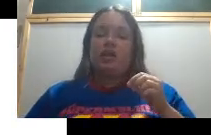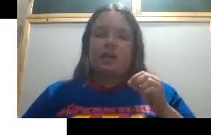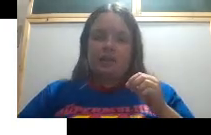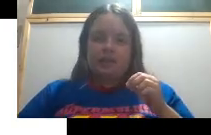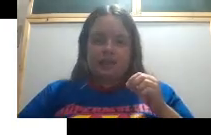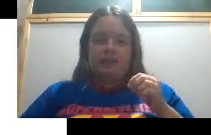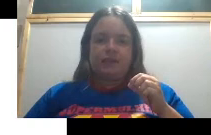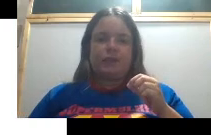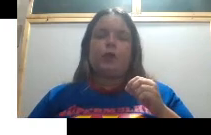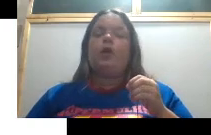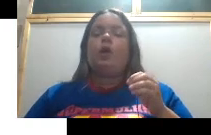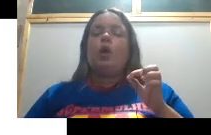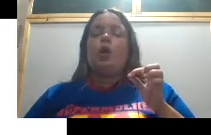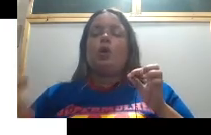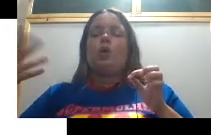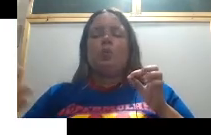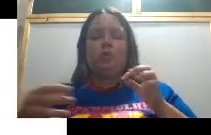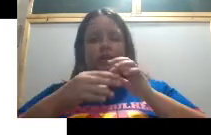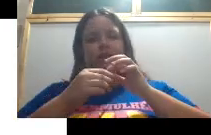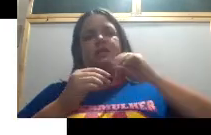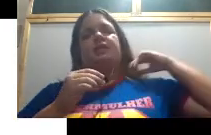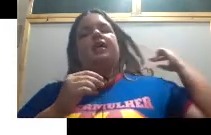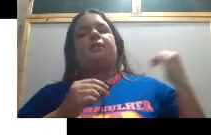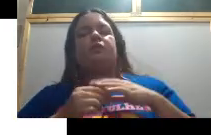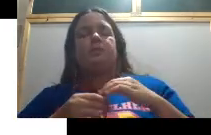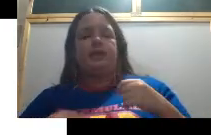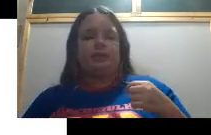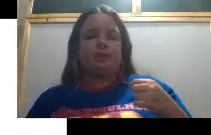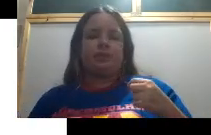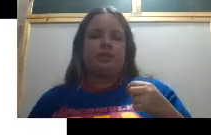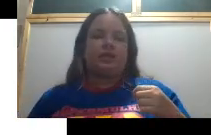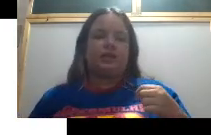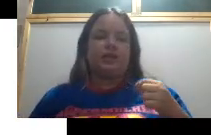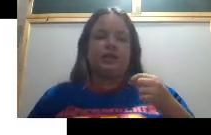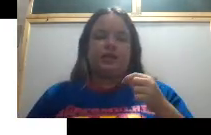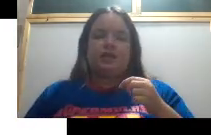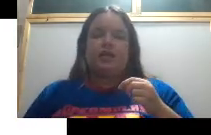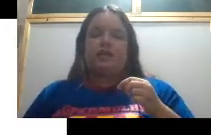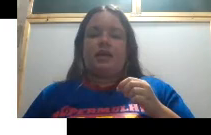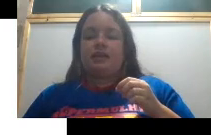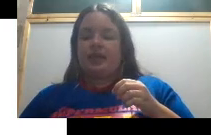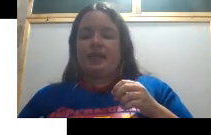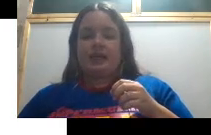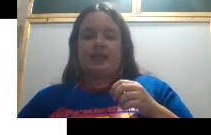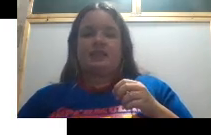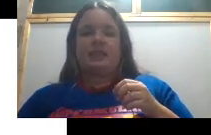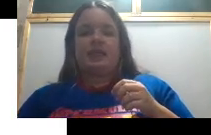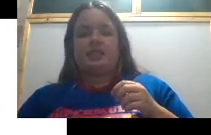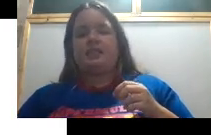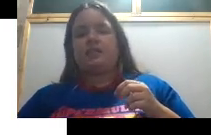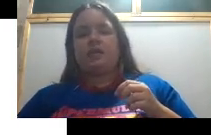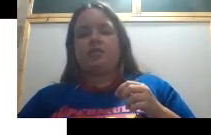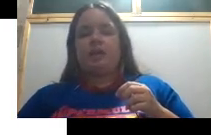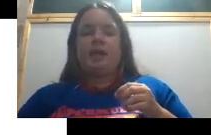e olha a nossa bandeira e como era na época do império tem aí